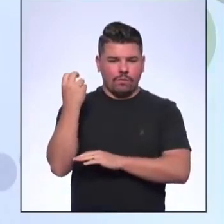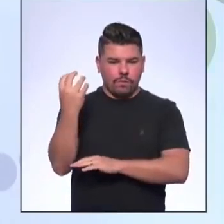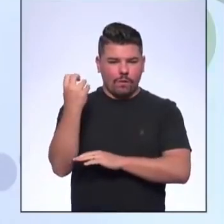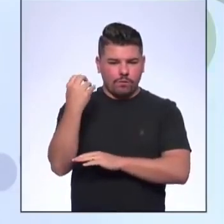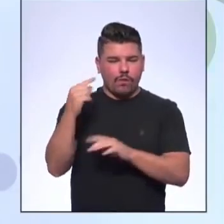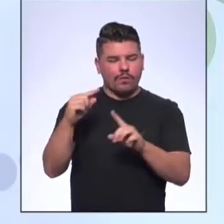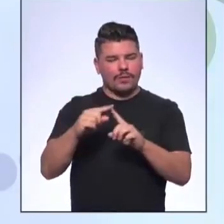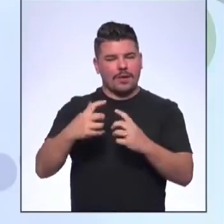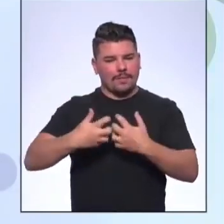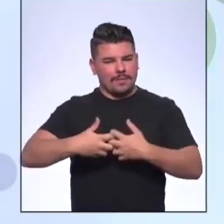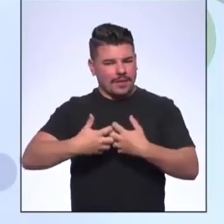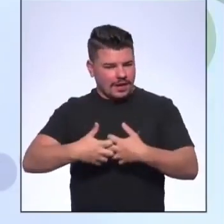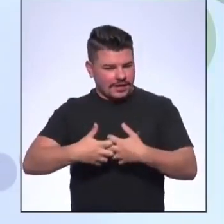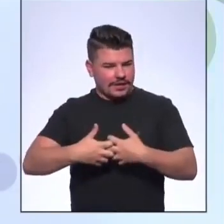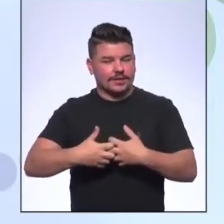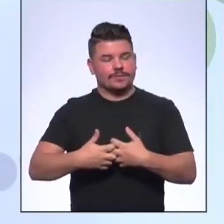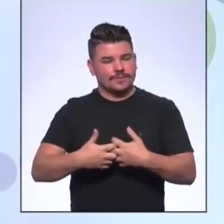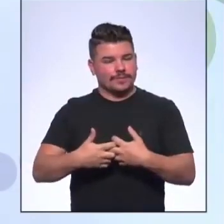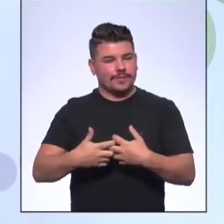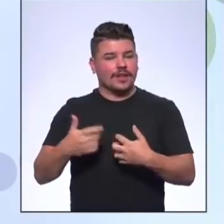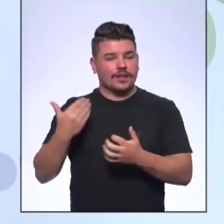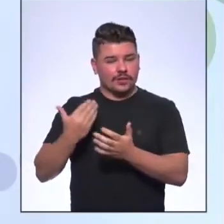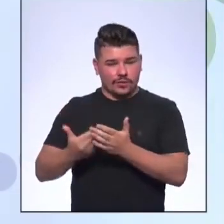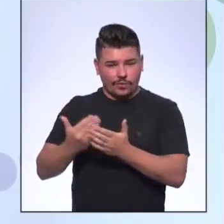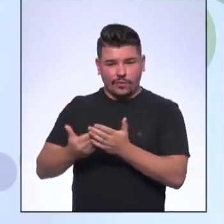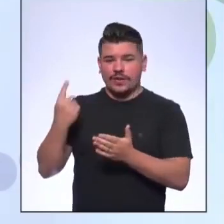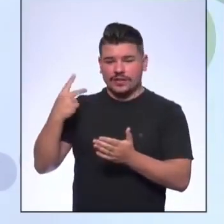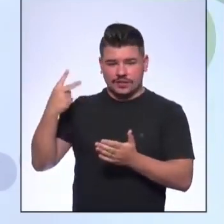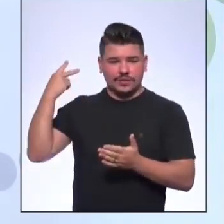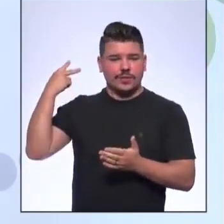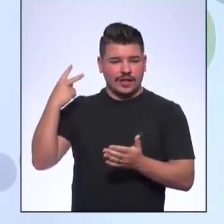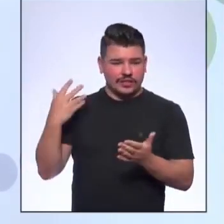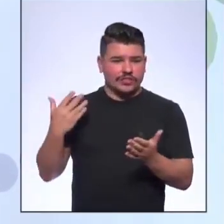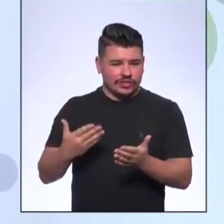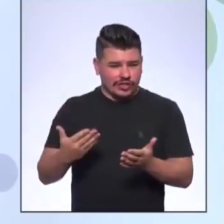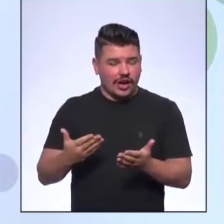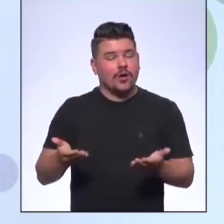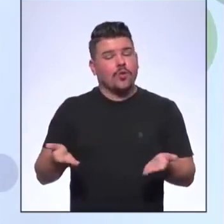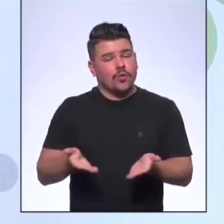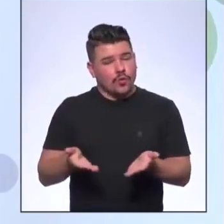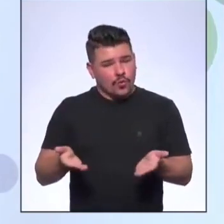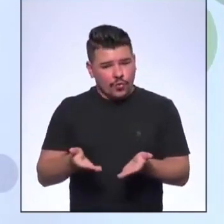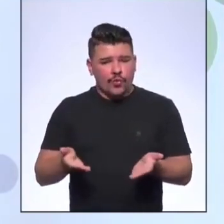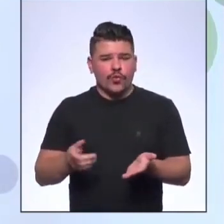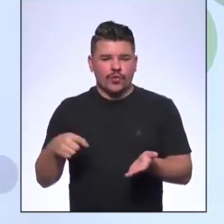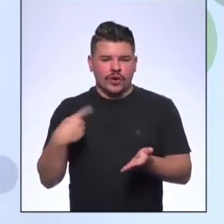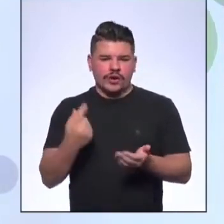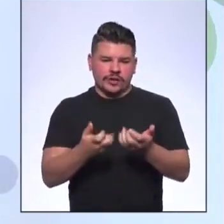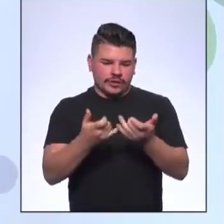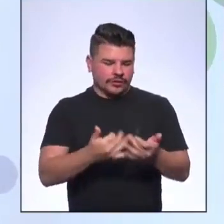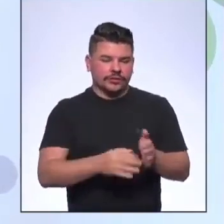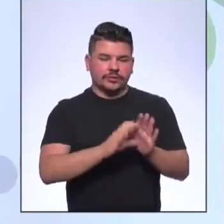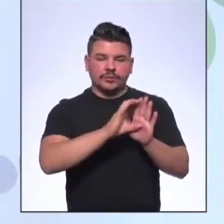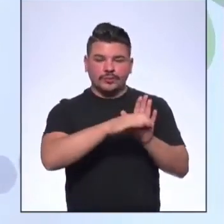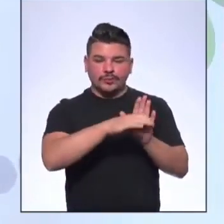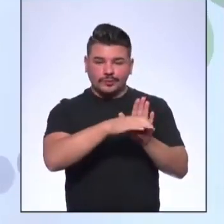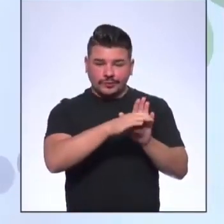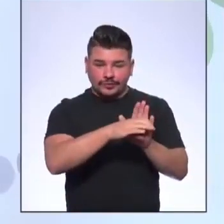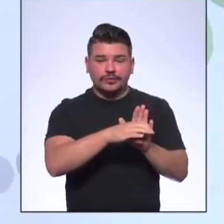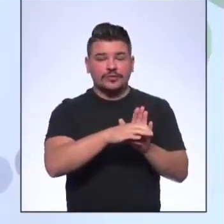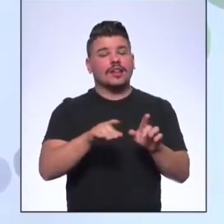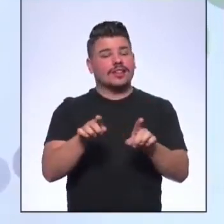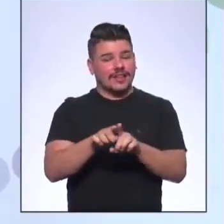que aí tem aí 2 aulas para trabalhar essa habilidade com vocês. Hoje, vamos falar um pouquinho de conceitos, tá? Vamos mexer no